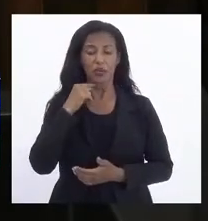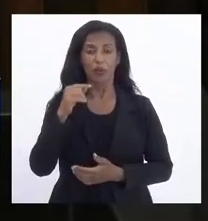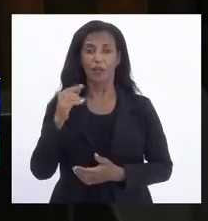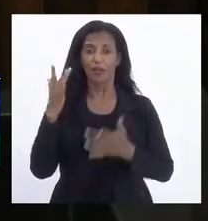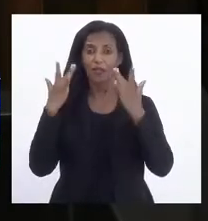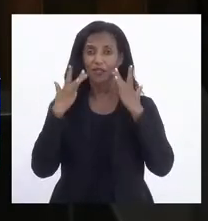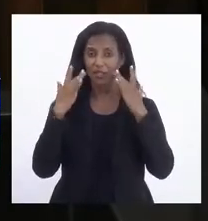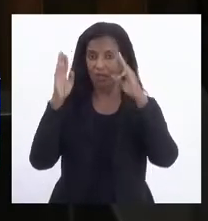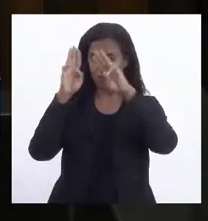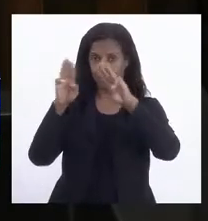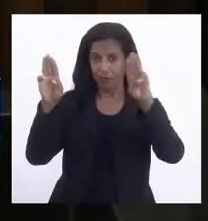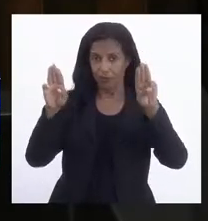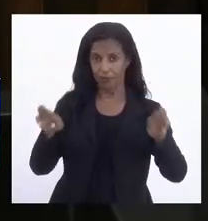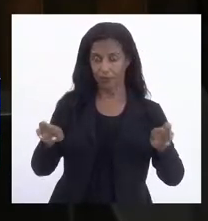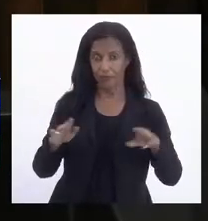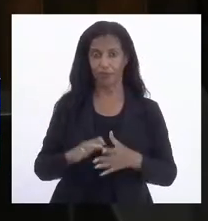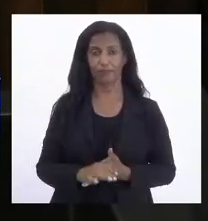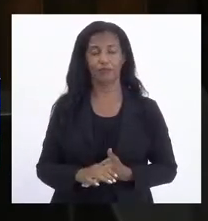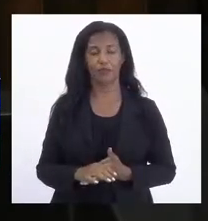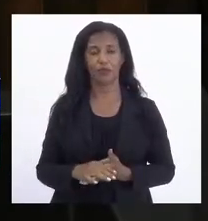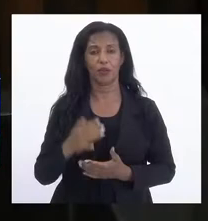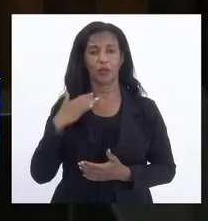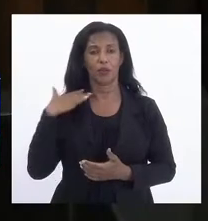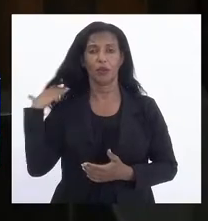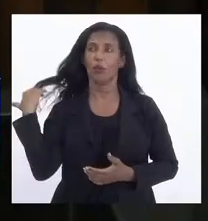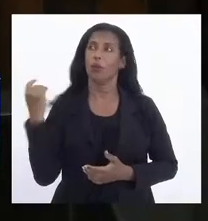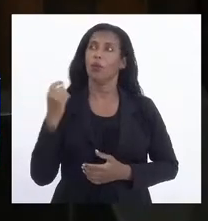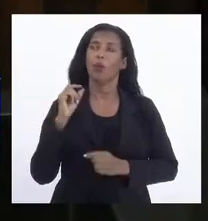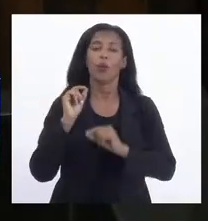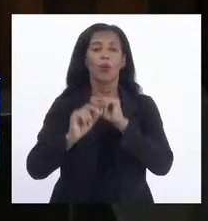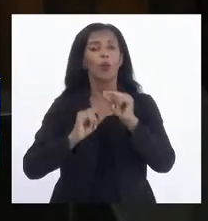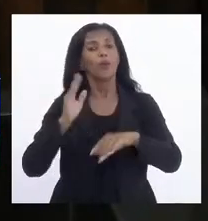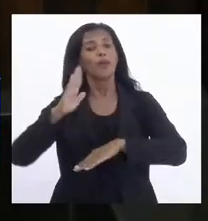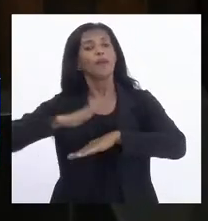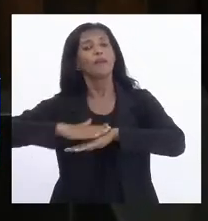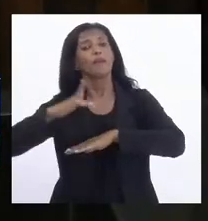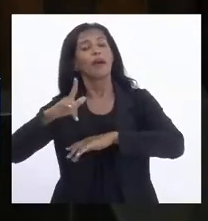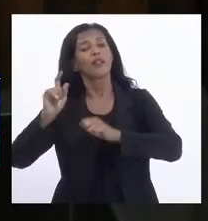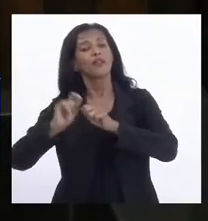Teatro Municipal, que fará de